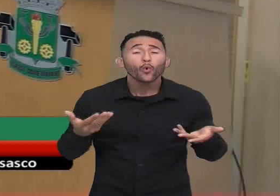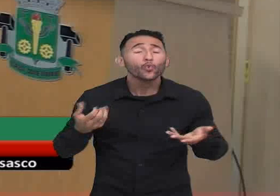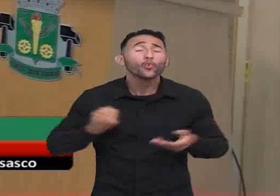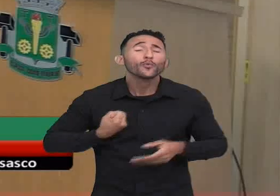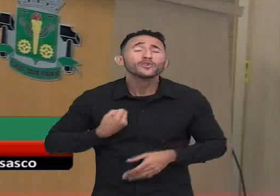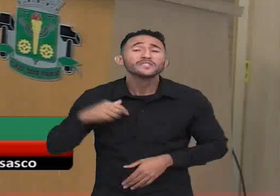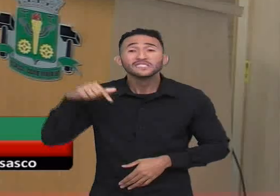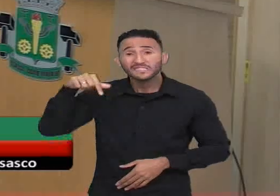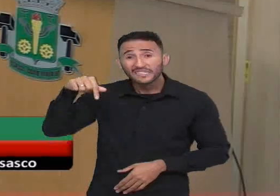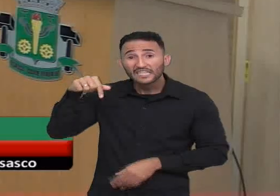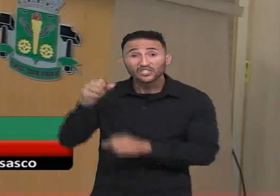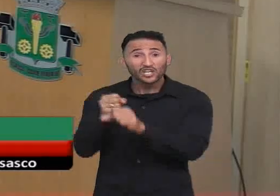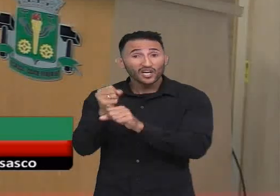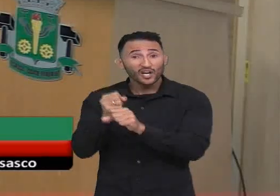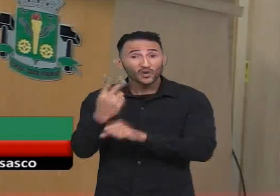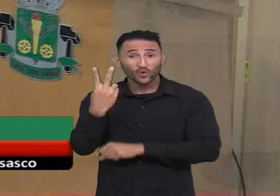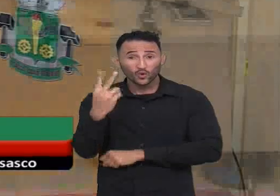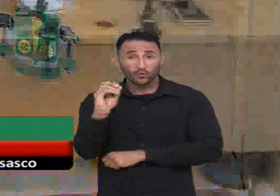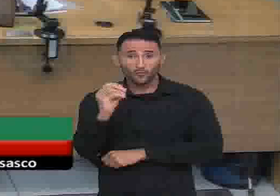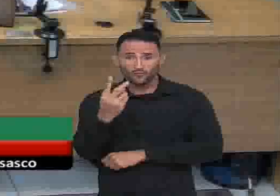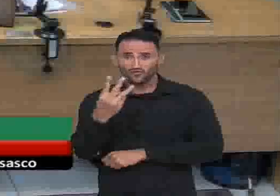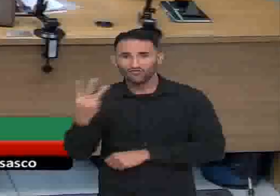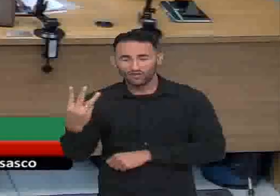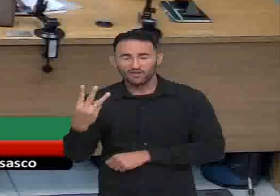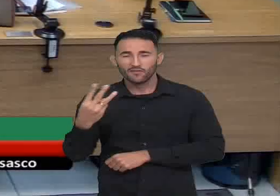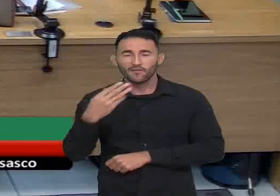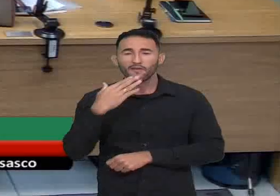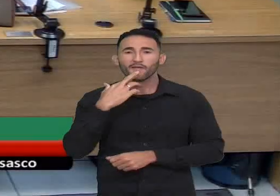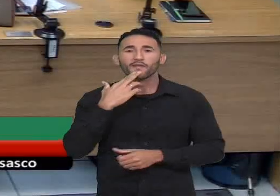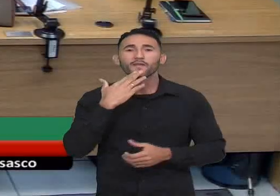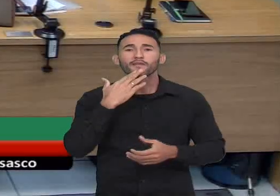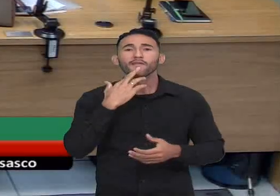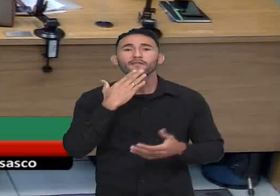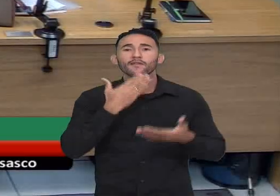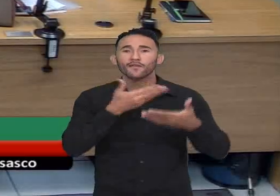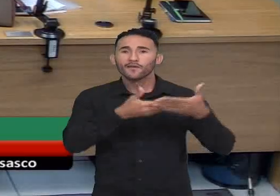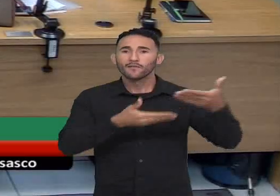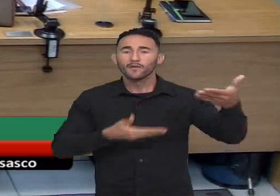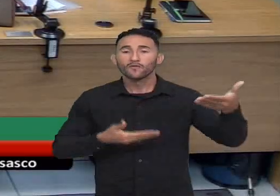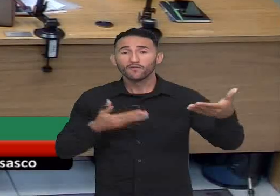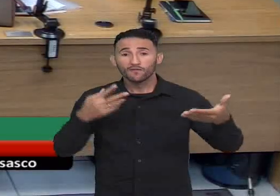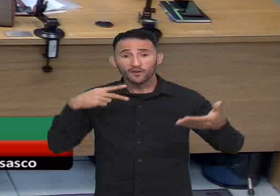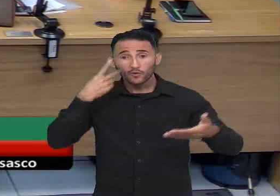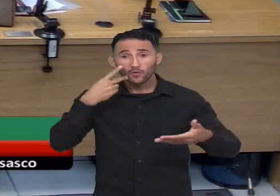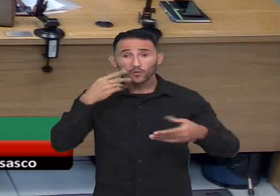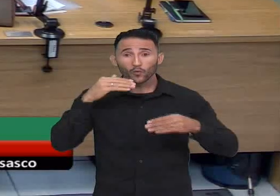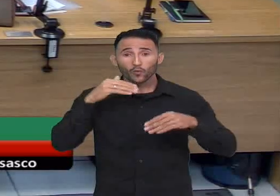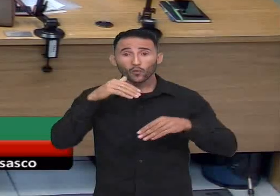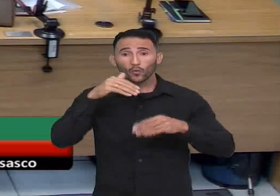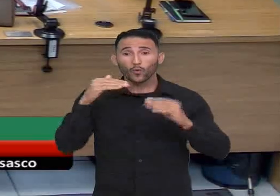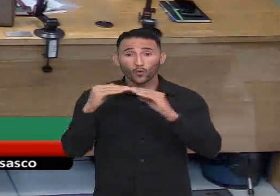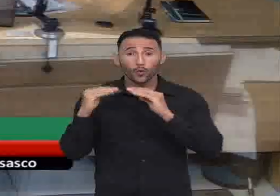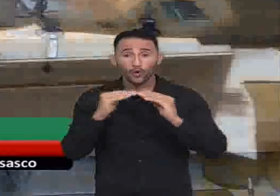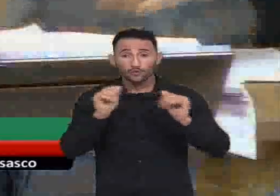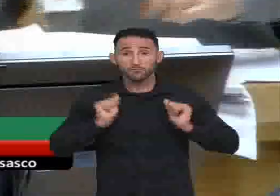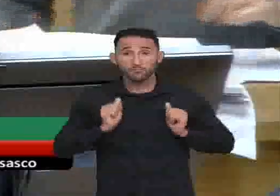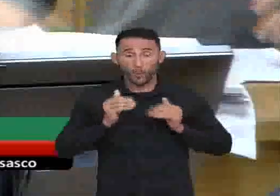7 de 2023. Requerimento 7 de 2023. Os vereadores favoráveis permaneçam como estão, os contrários se